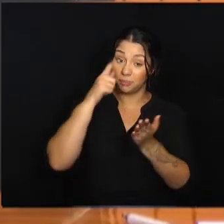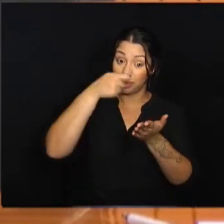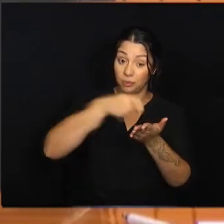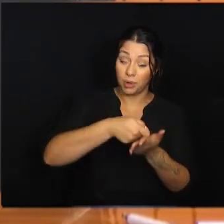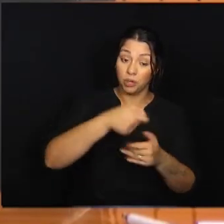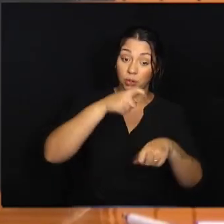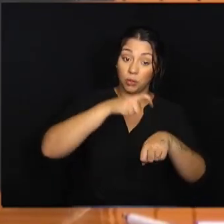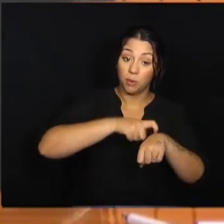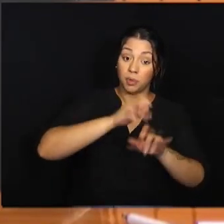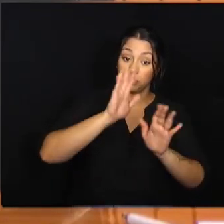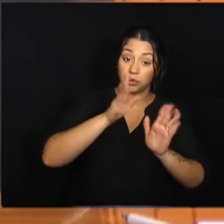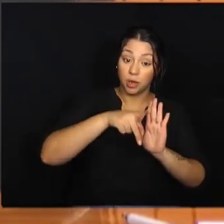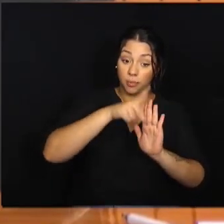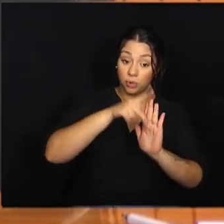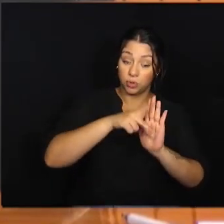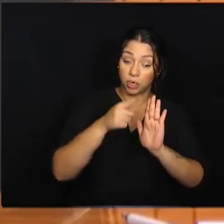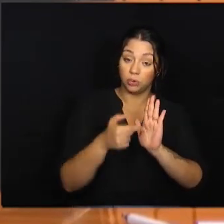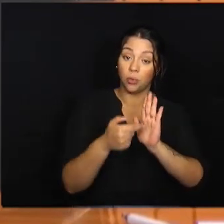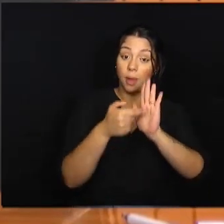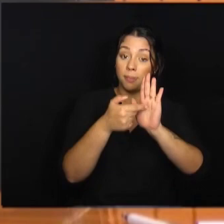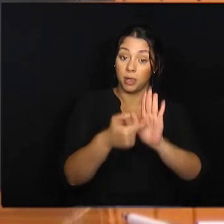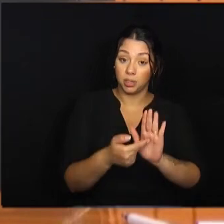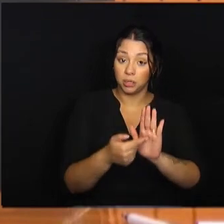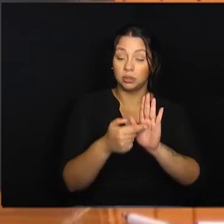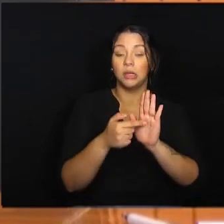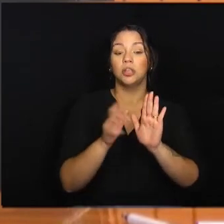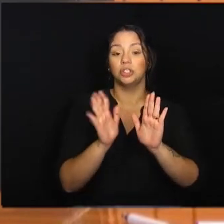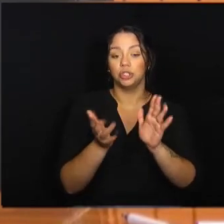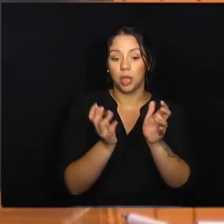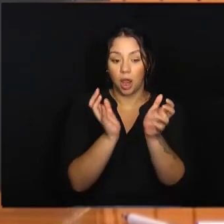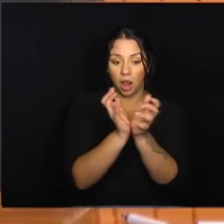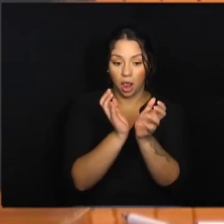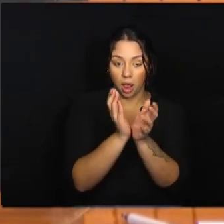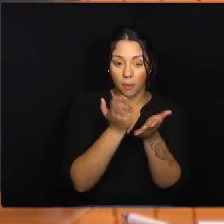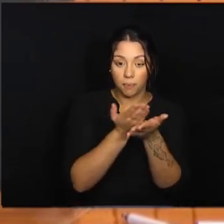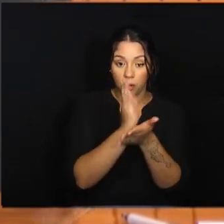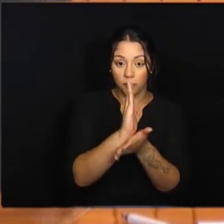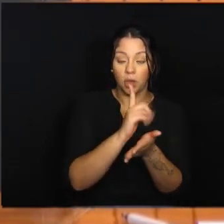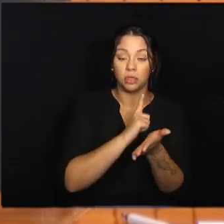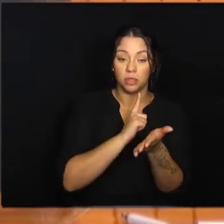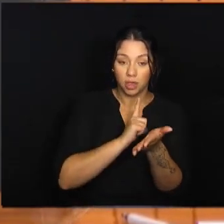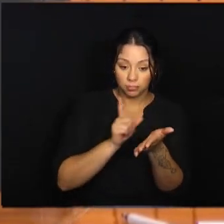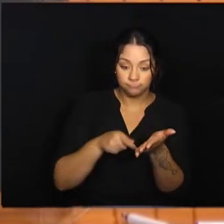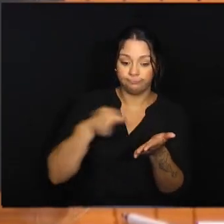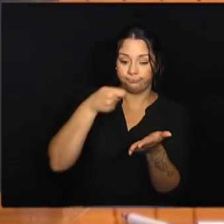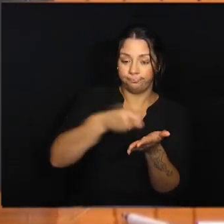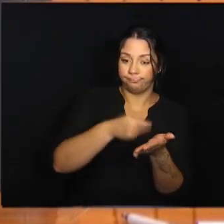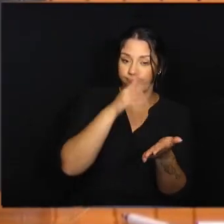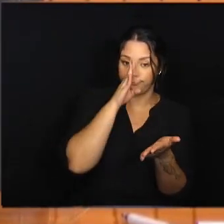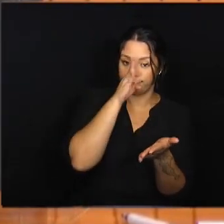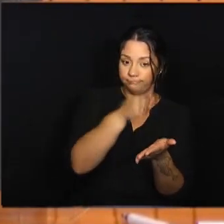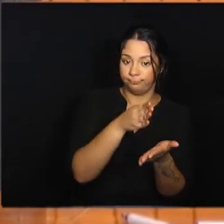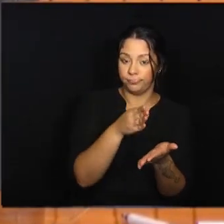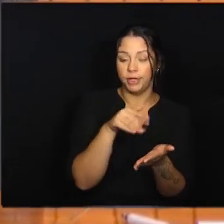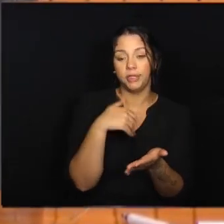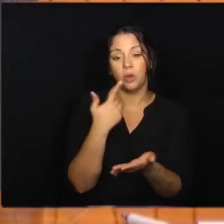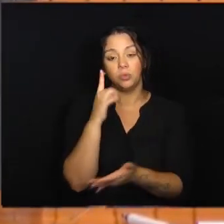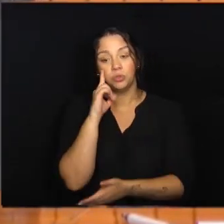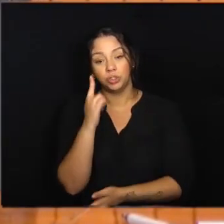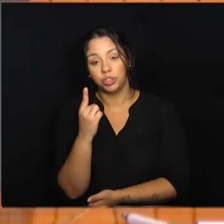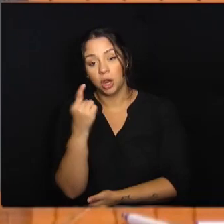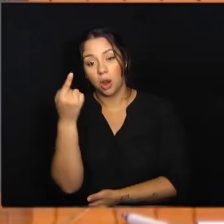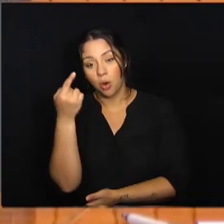o projeto, ele, ao ser classificado, ele recebe a remuneração, então, entre 1º e 30 de